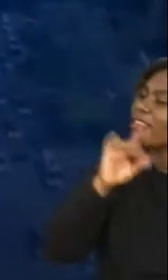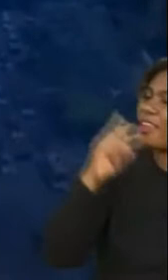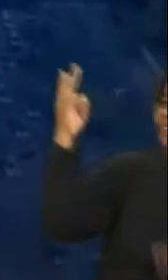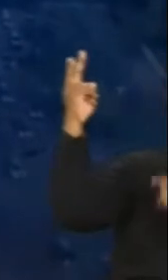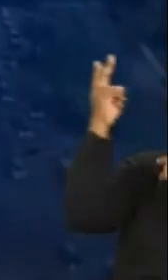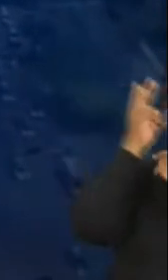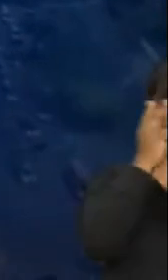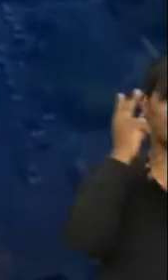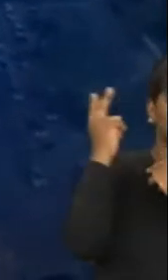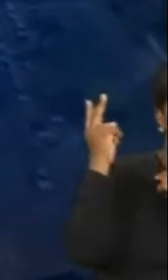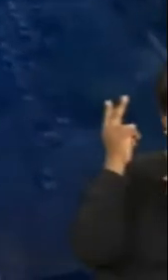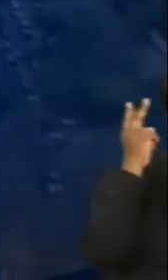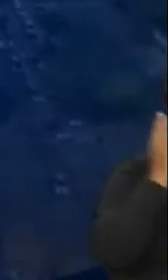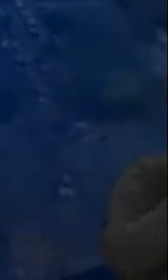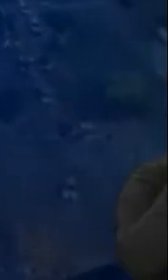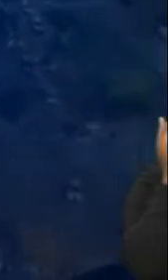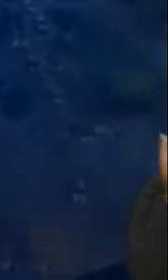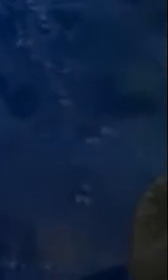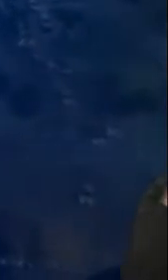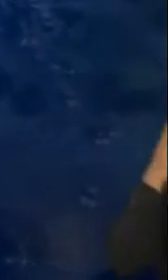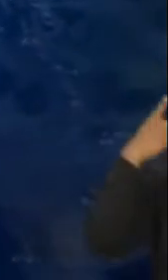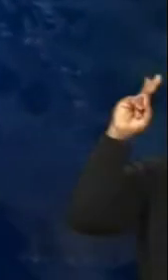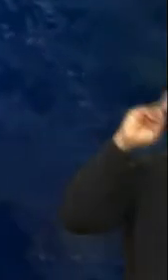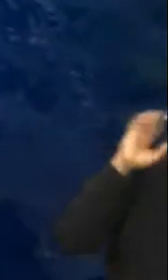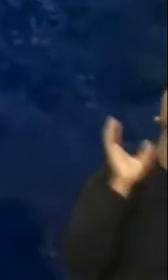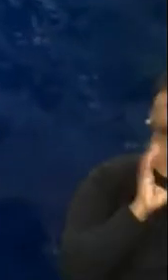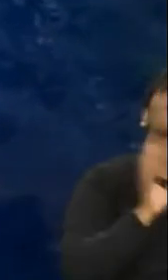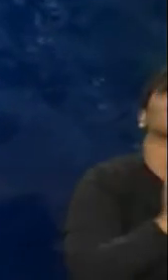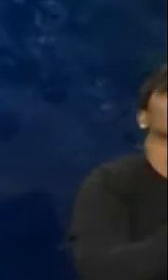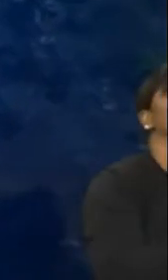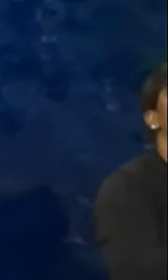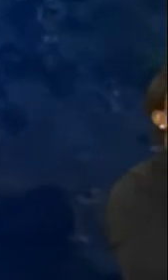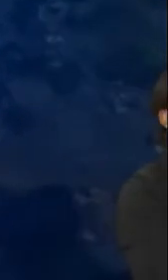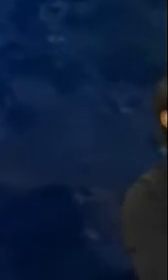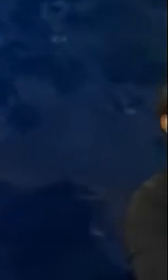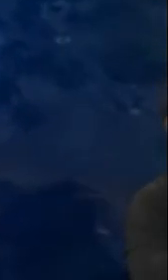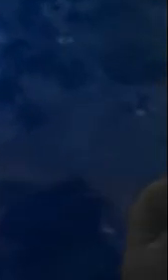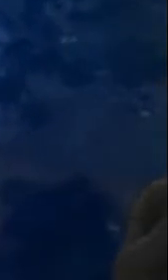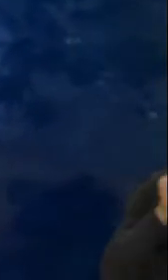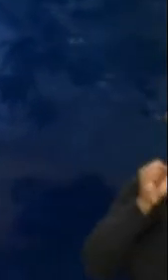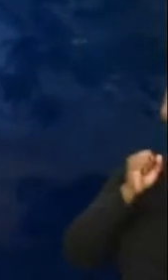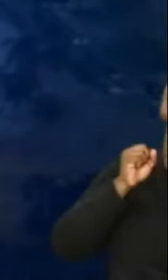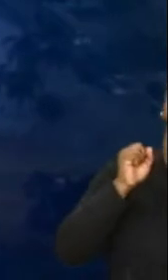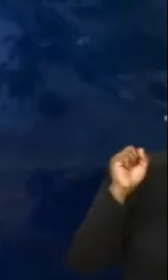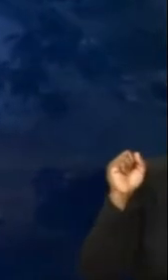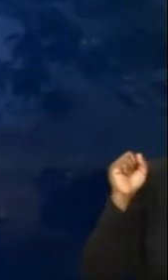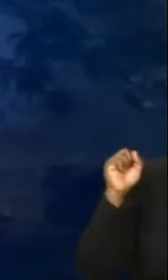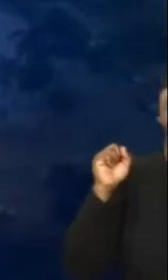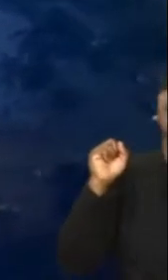Nos detalhes cuida de mim. Seu amor é sobrenatural. Seu amor é